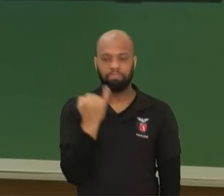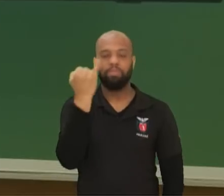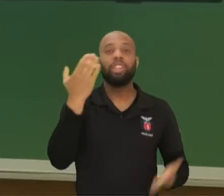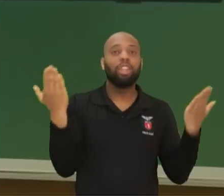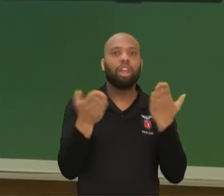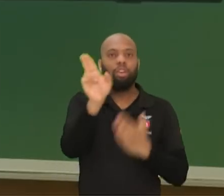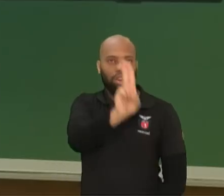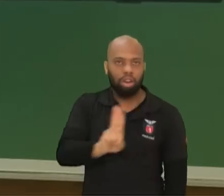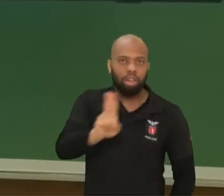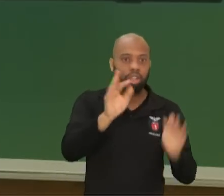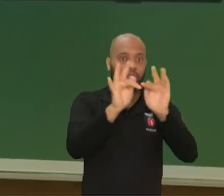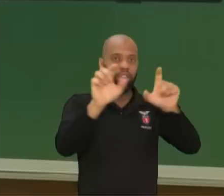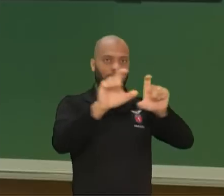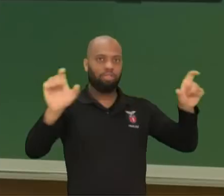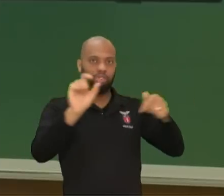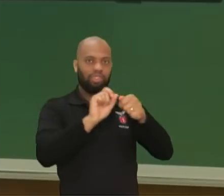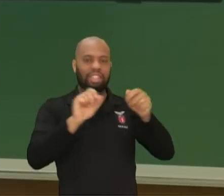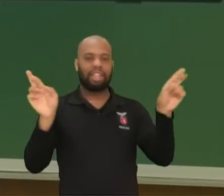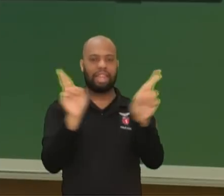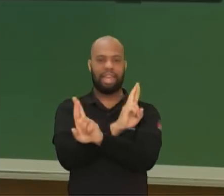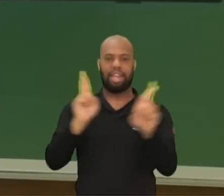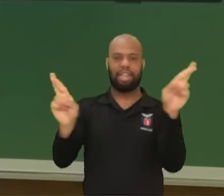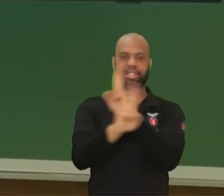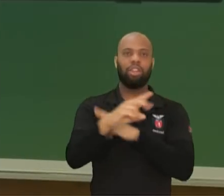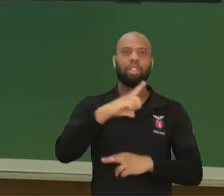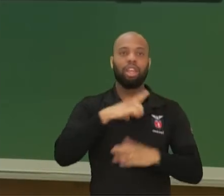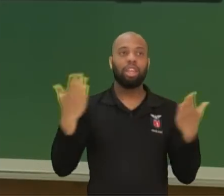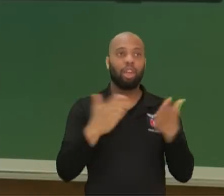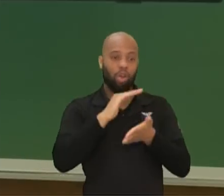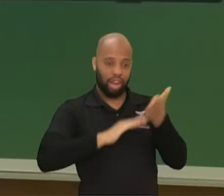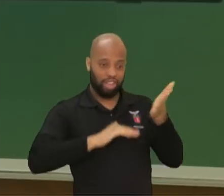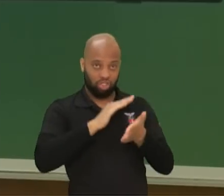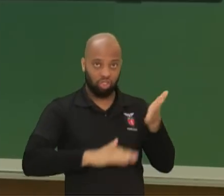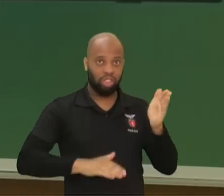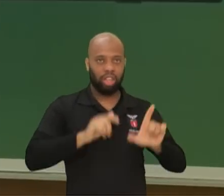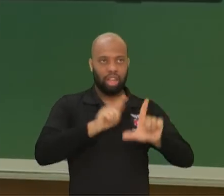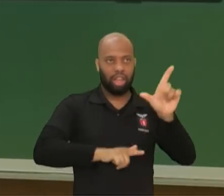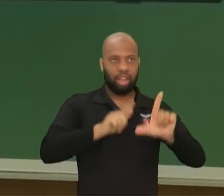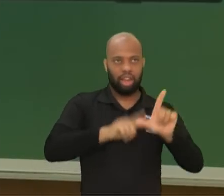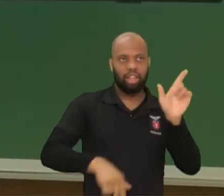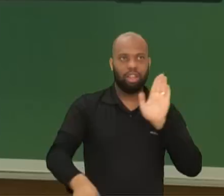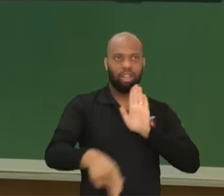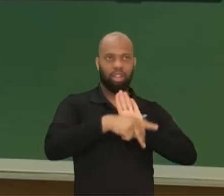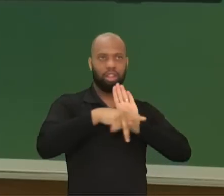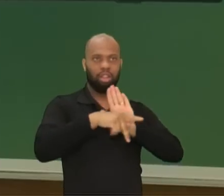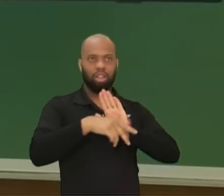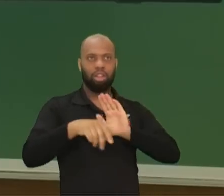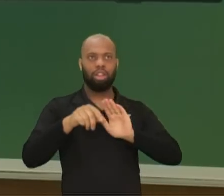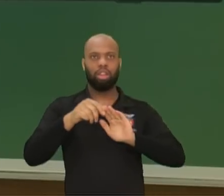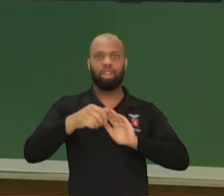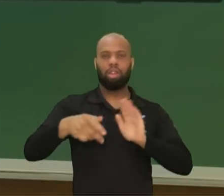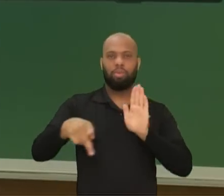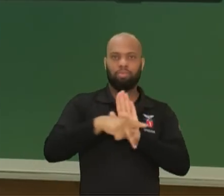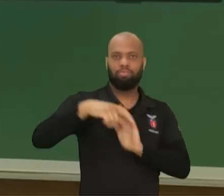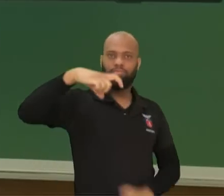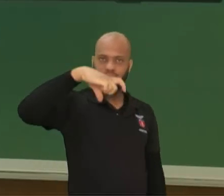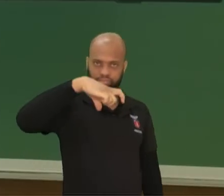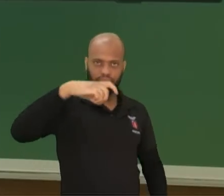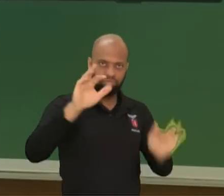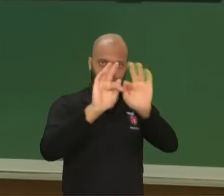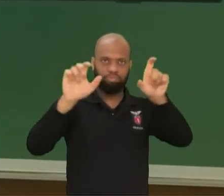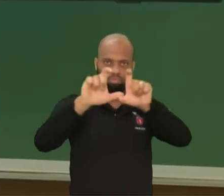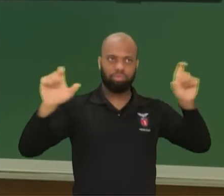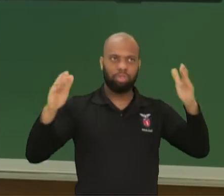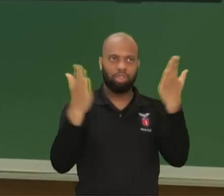utilizando essas fórmulas para fazer essa relação, eu vou substituir, certo? A fórmula aqui da interseção e